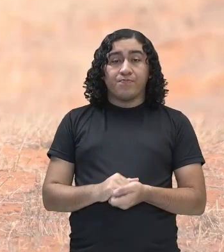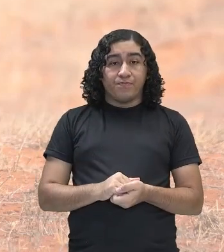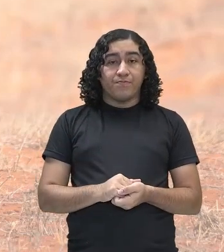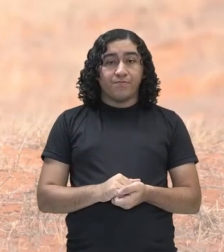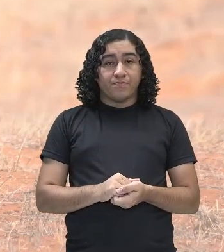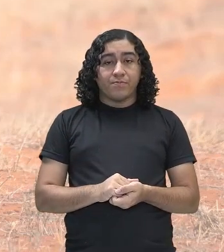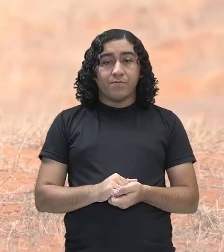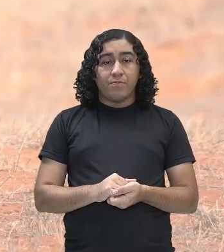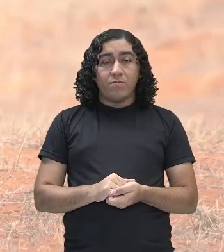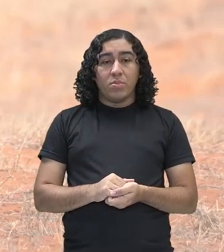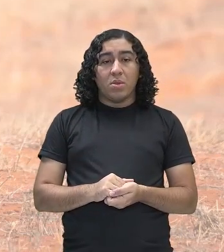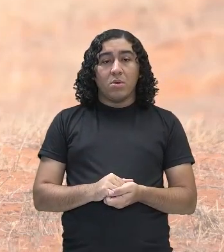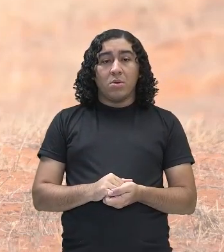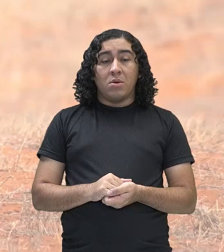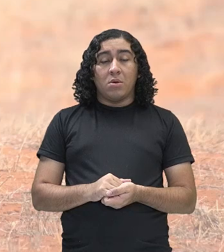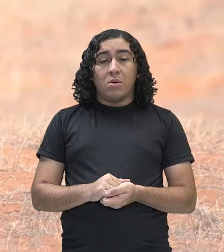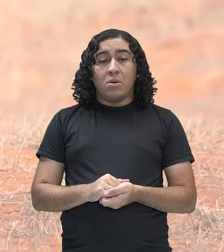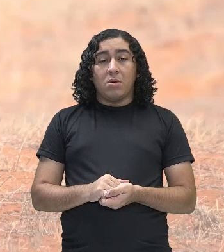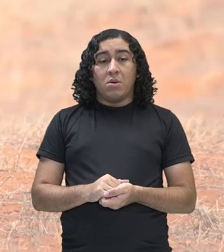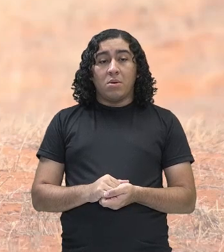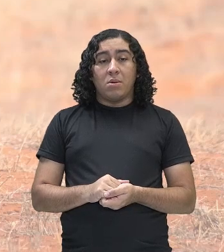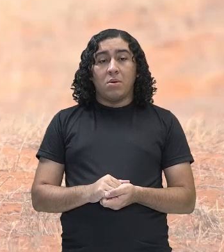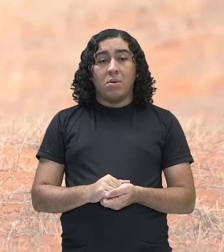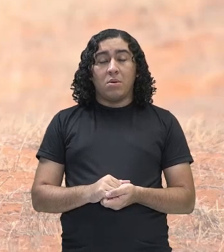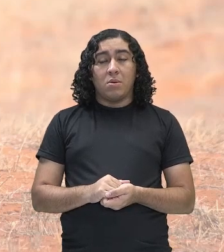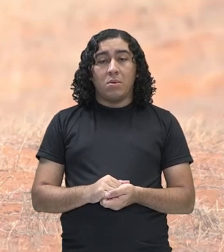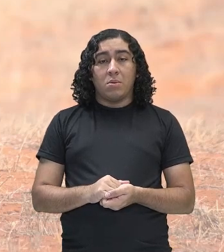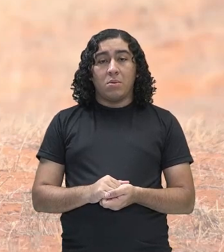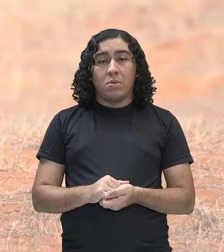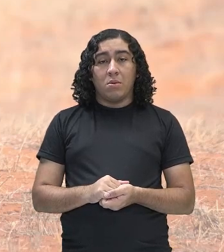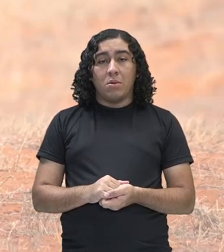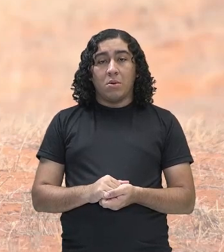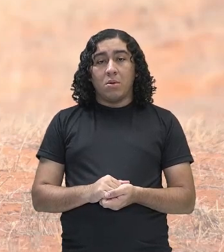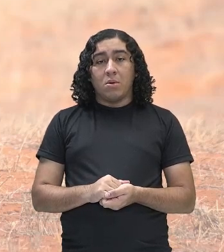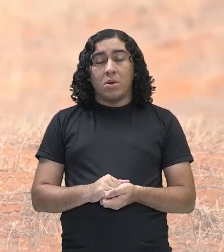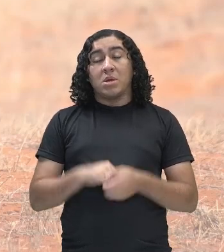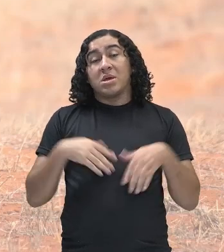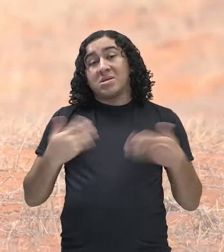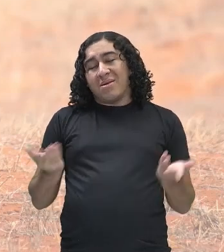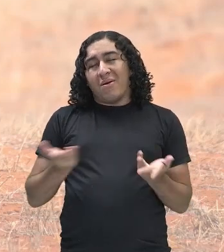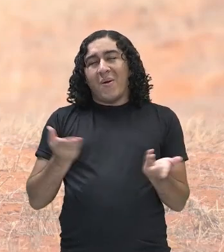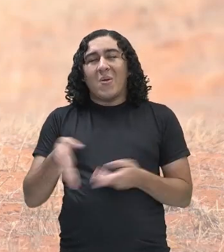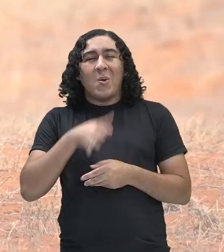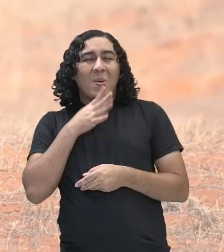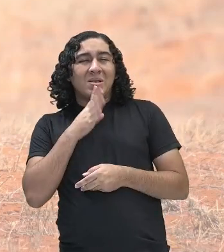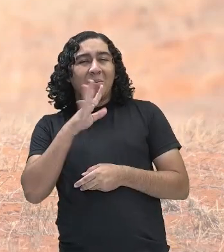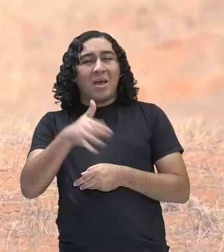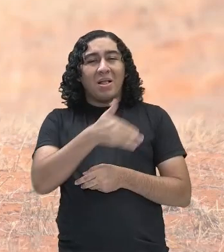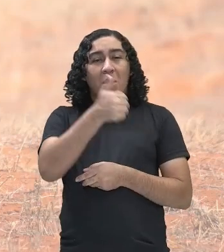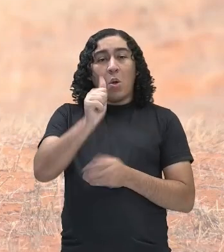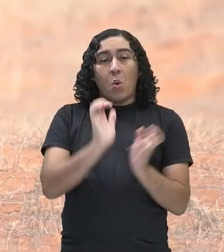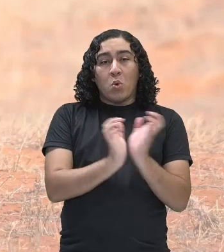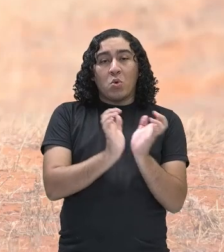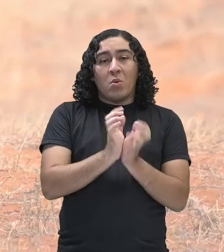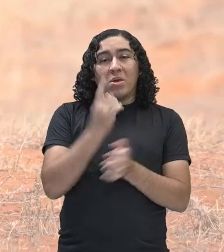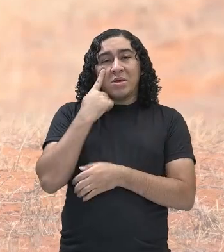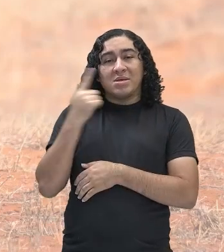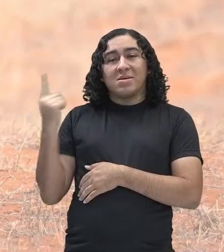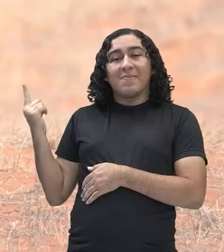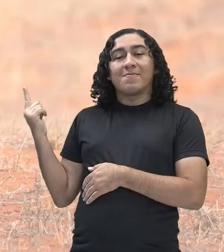ao próximo grupo que a gente vai ver posteriormente. Mas vamos conhecer um pouquinho mais desse grupo, desses indivíduos,